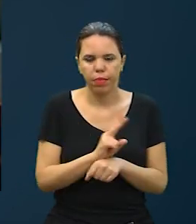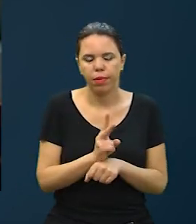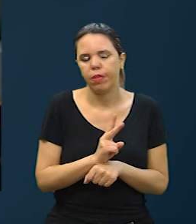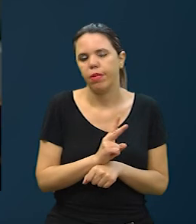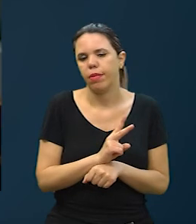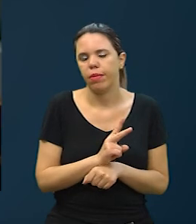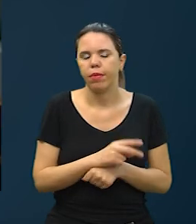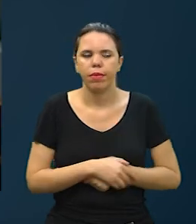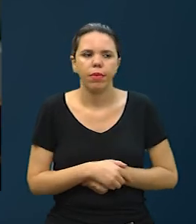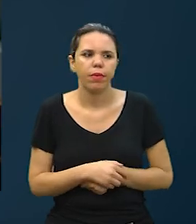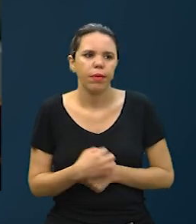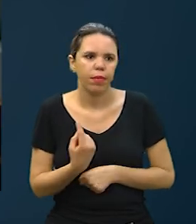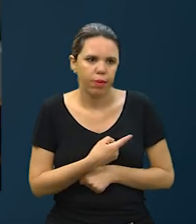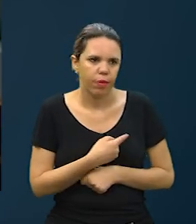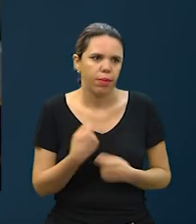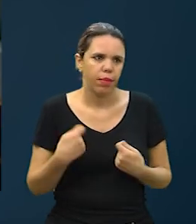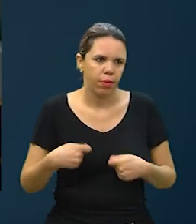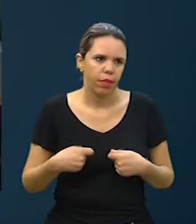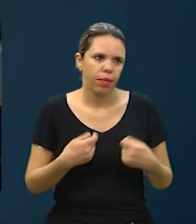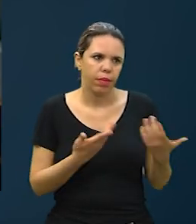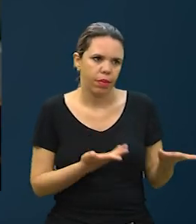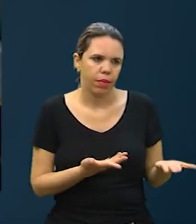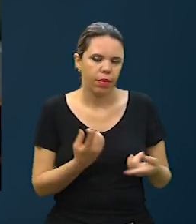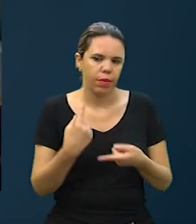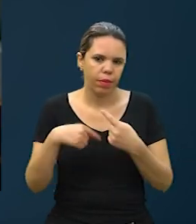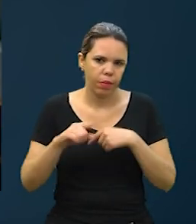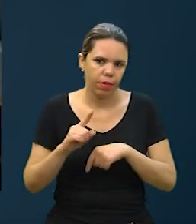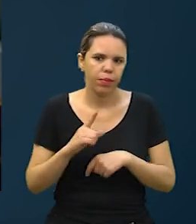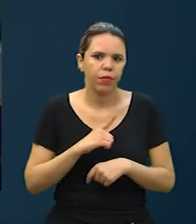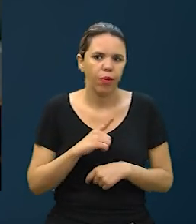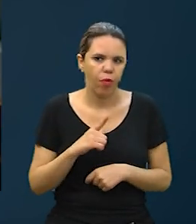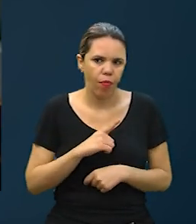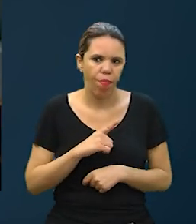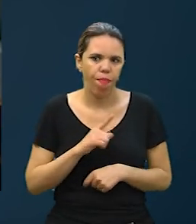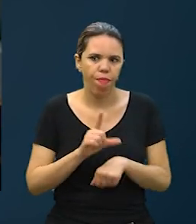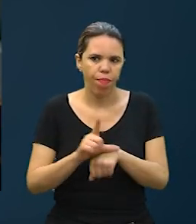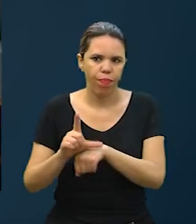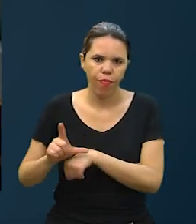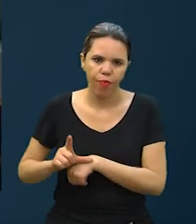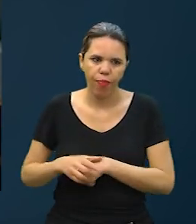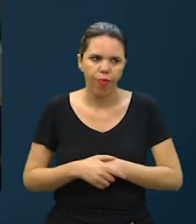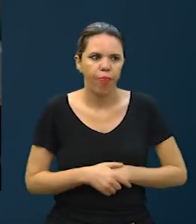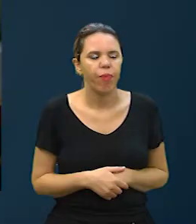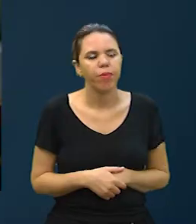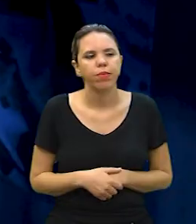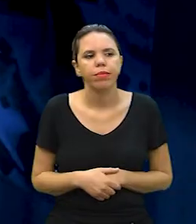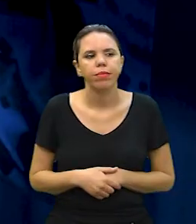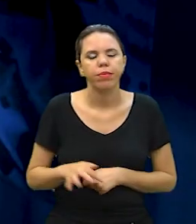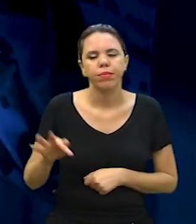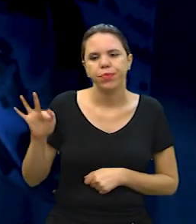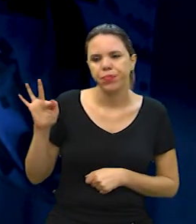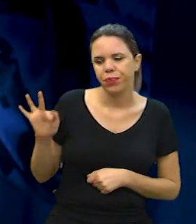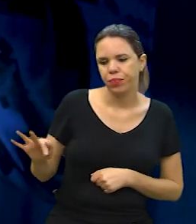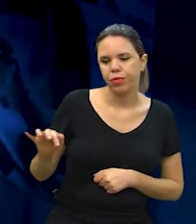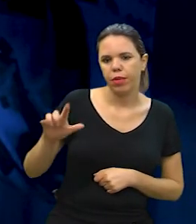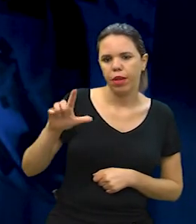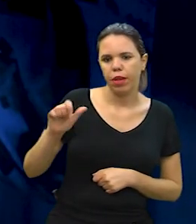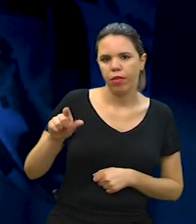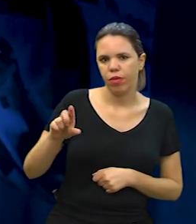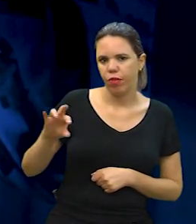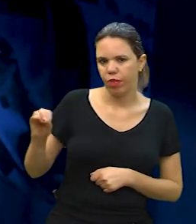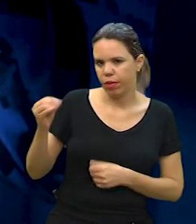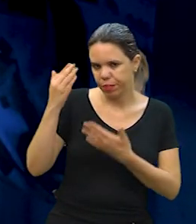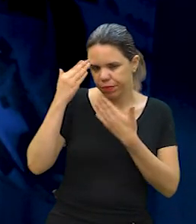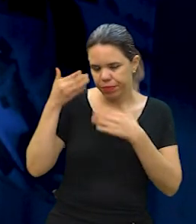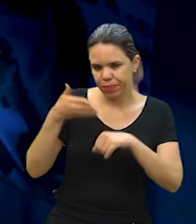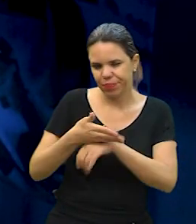aumenta, a segurança da pessoa aumenta. A gente precisa disso para ter sucesso em cada loja. Flávio Conrar, eu